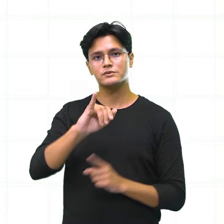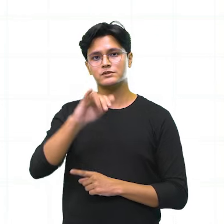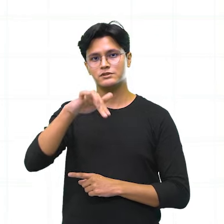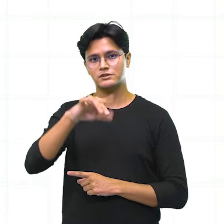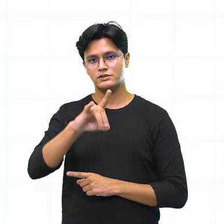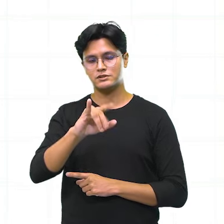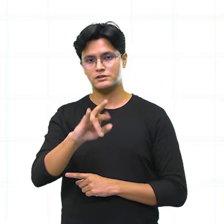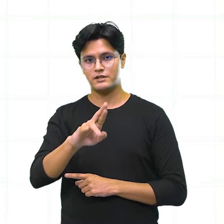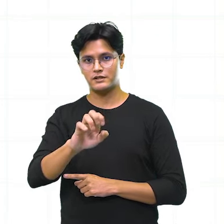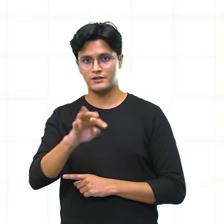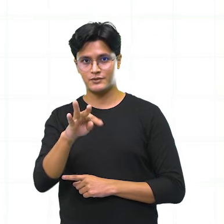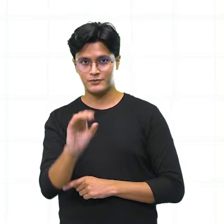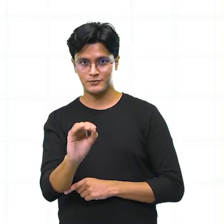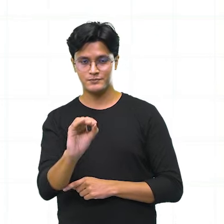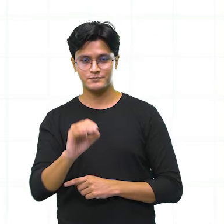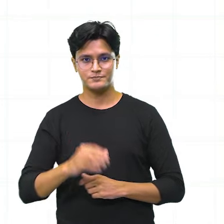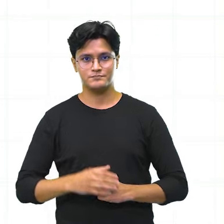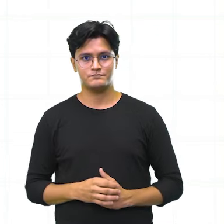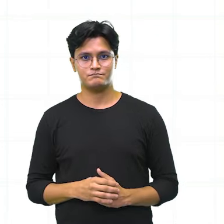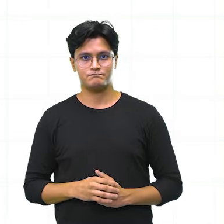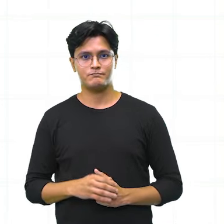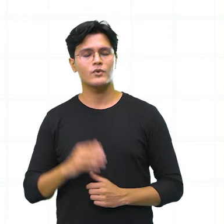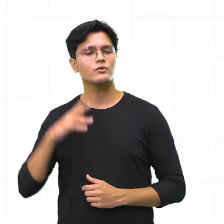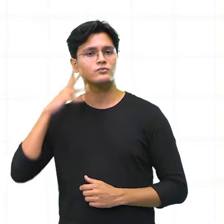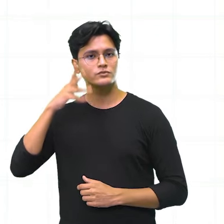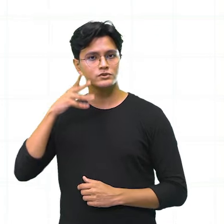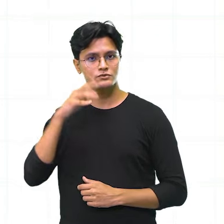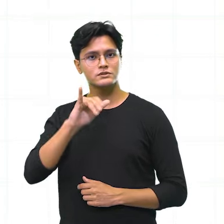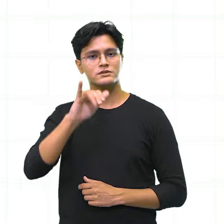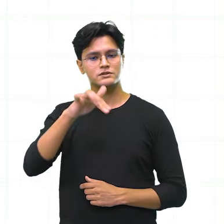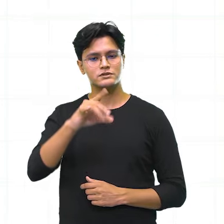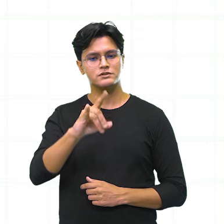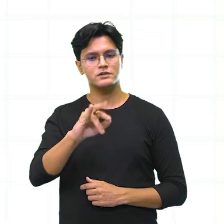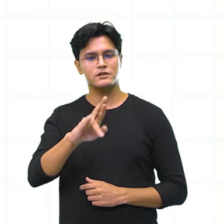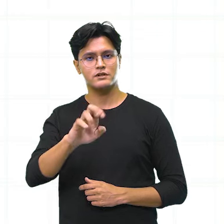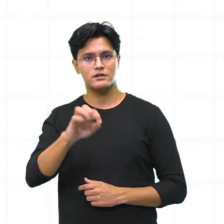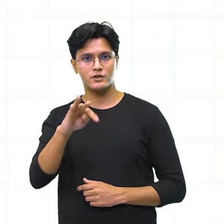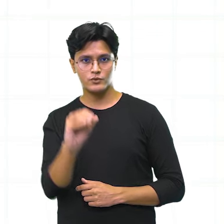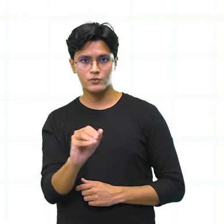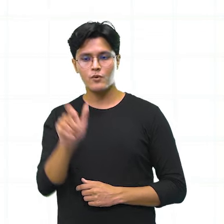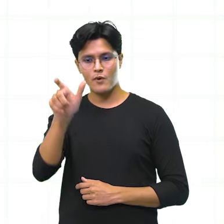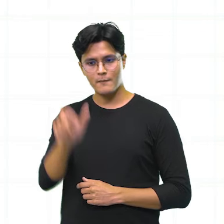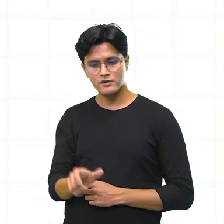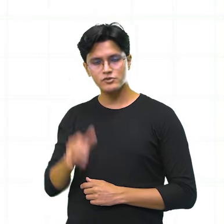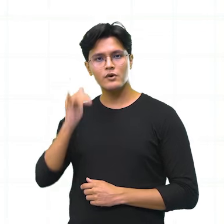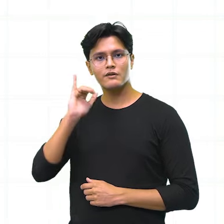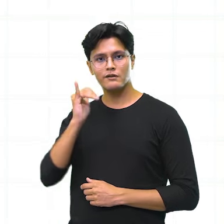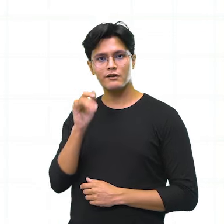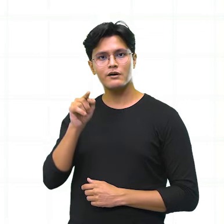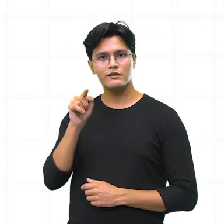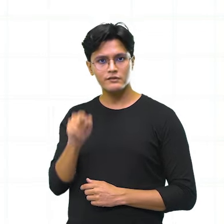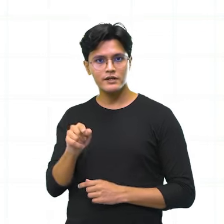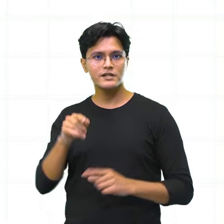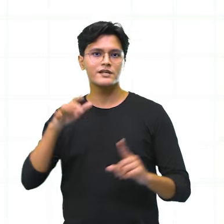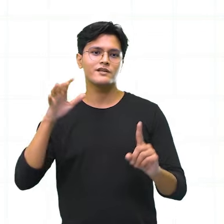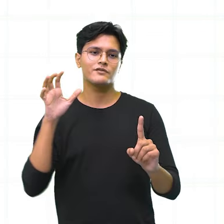indireto. Isso mesmo. No discurso indireto, o narrador da história interfere, né? Então,